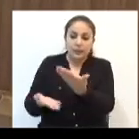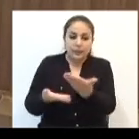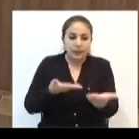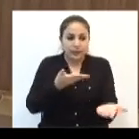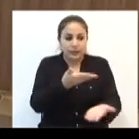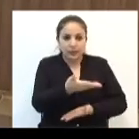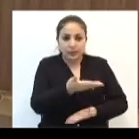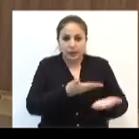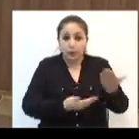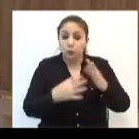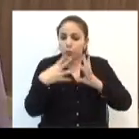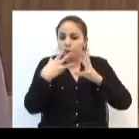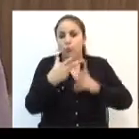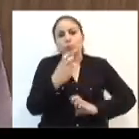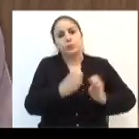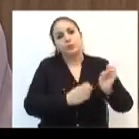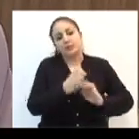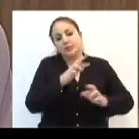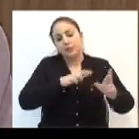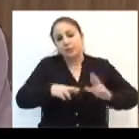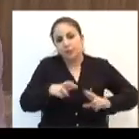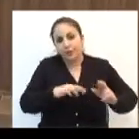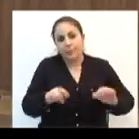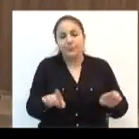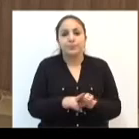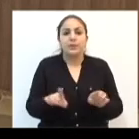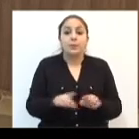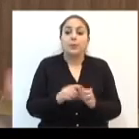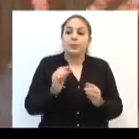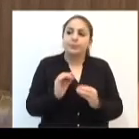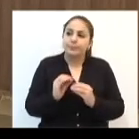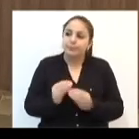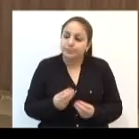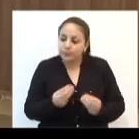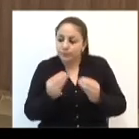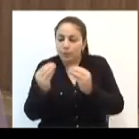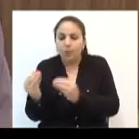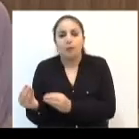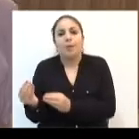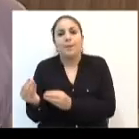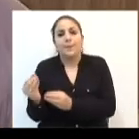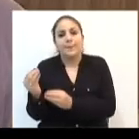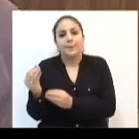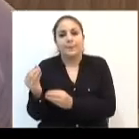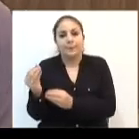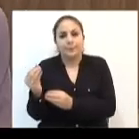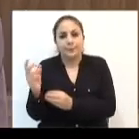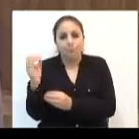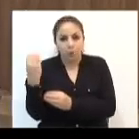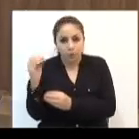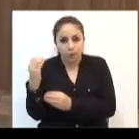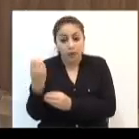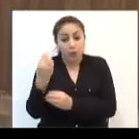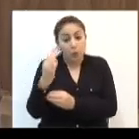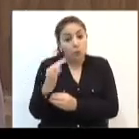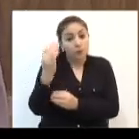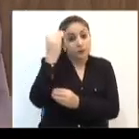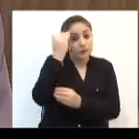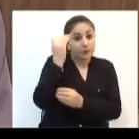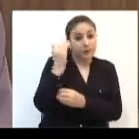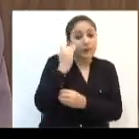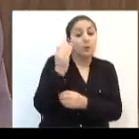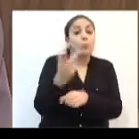que ir a Porto Alegre buscar a liberação, ou vão ter que ir a Santa Maria buscar essa liberação. Então a